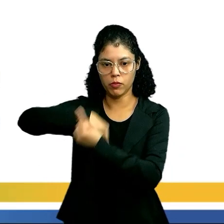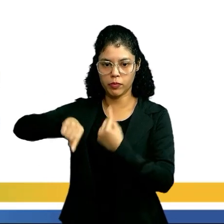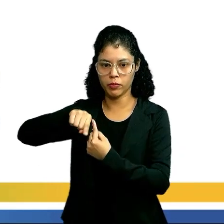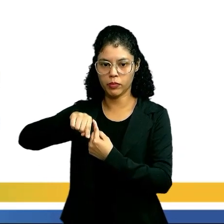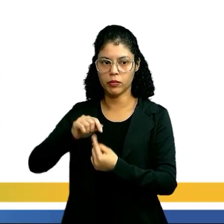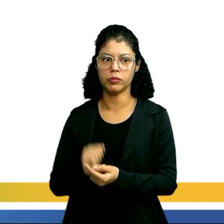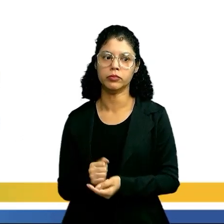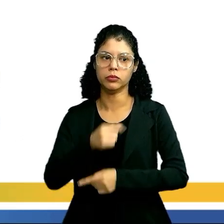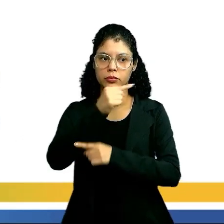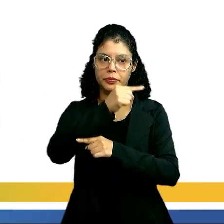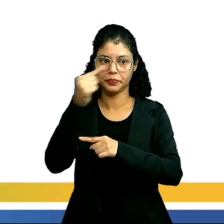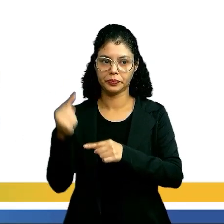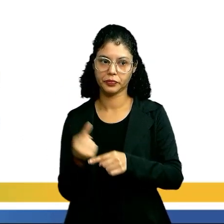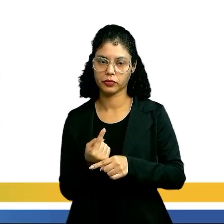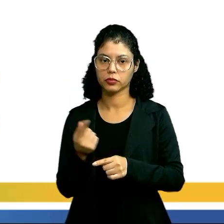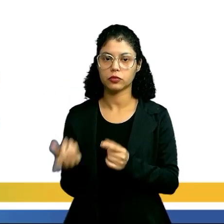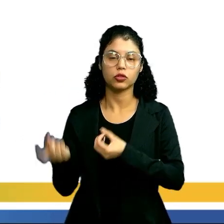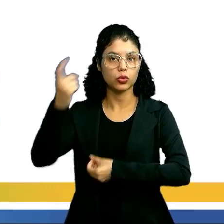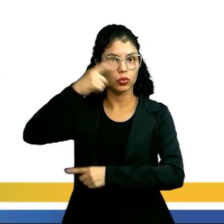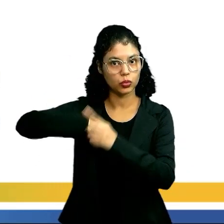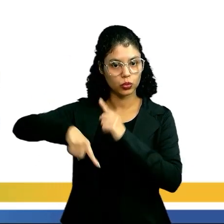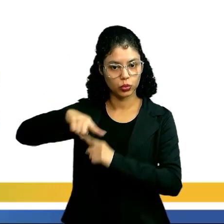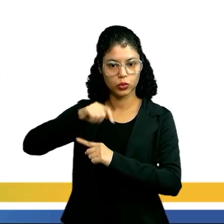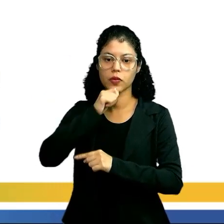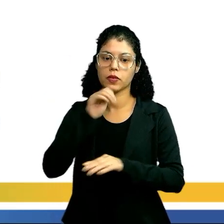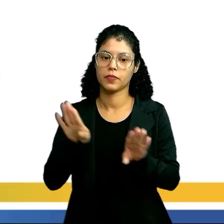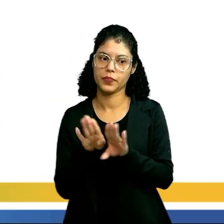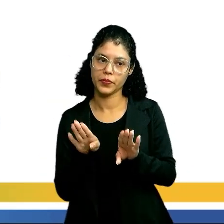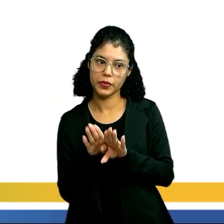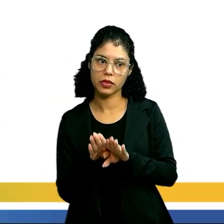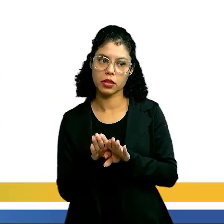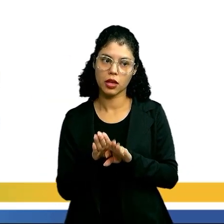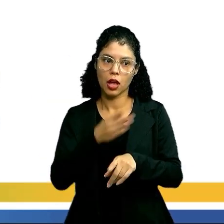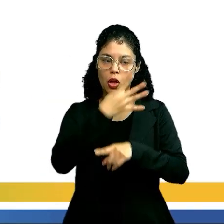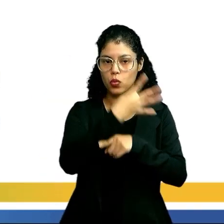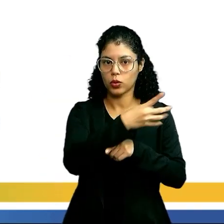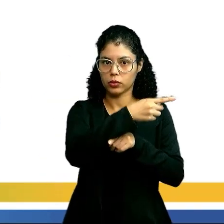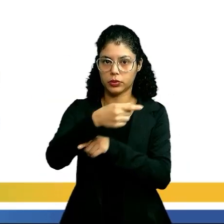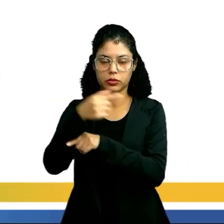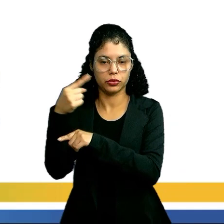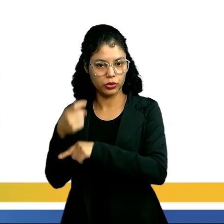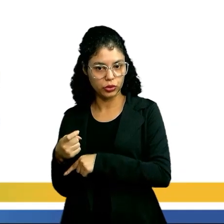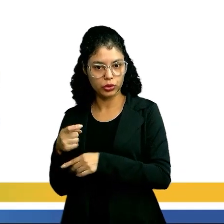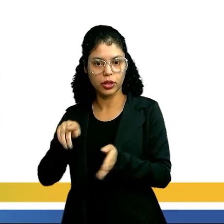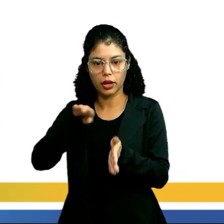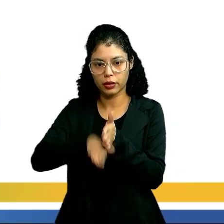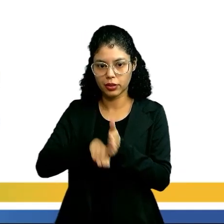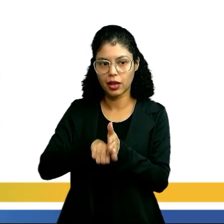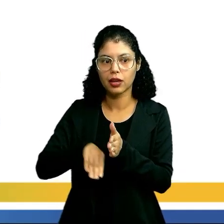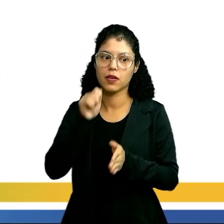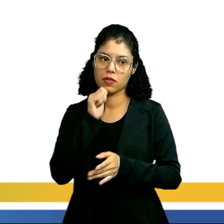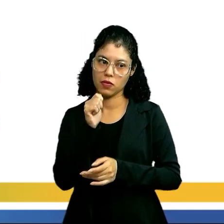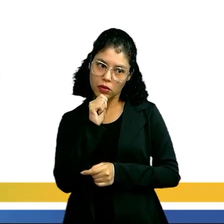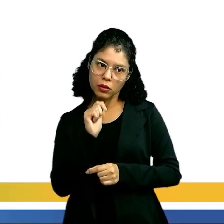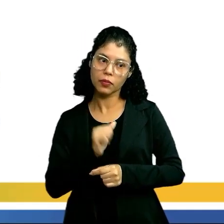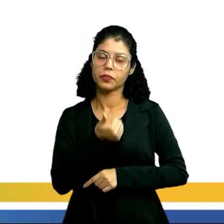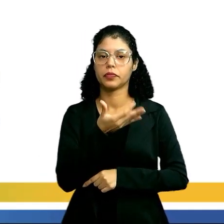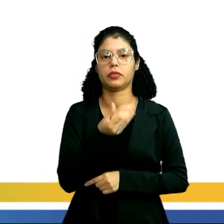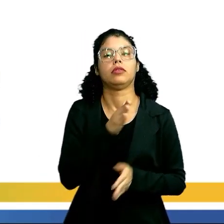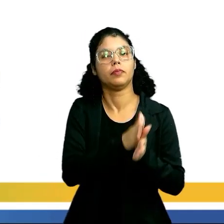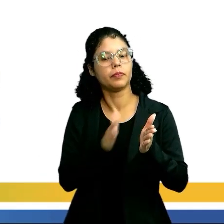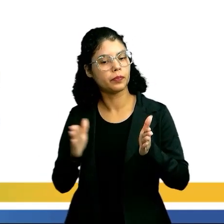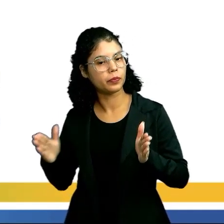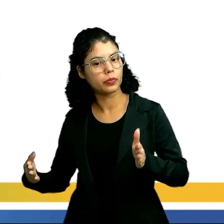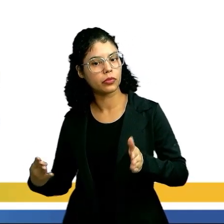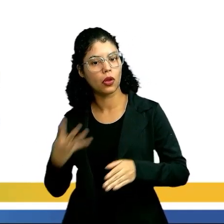4 sobe e 1 desce. Quando eu inverto a base, o expoente fica negativo. E no lugar do 16 eu fatoro